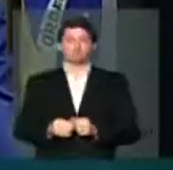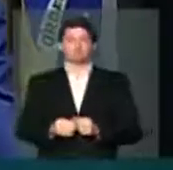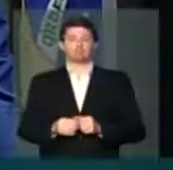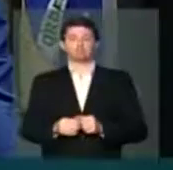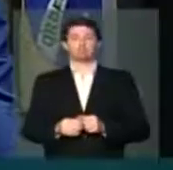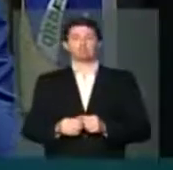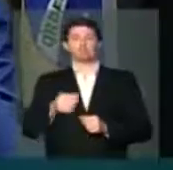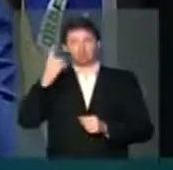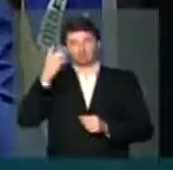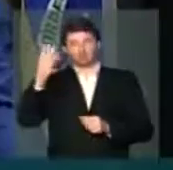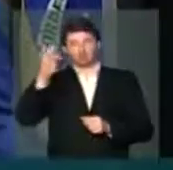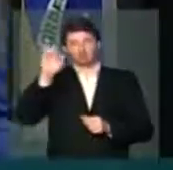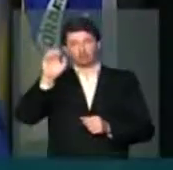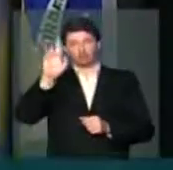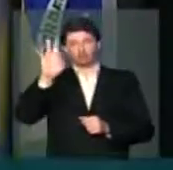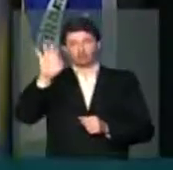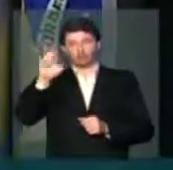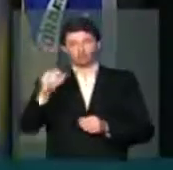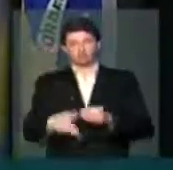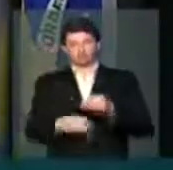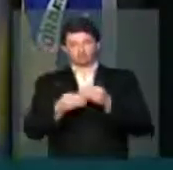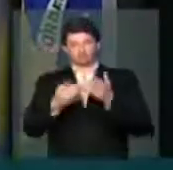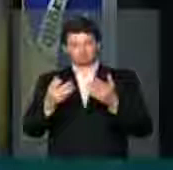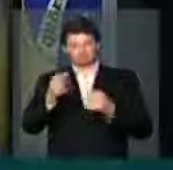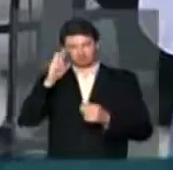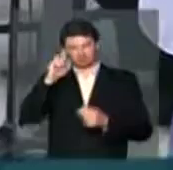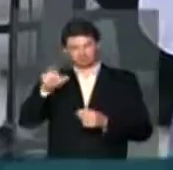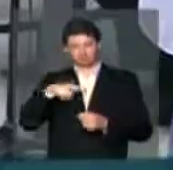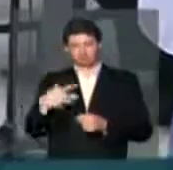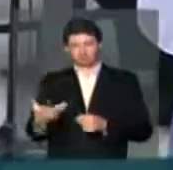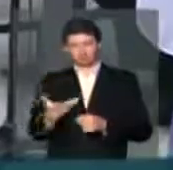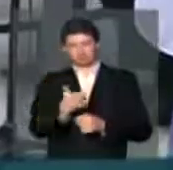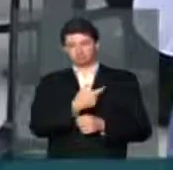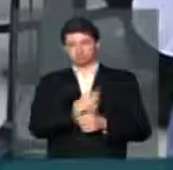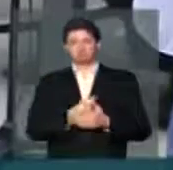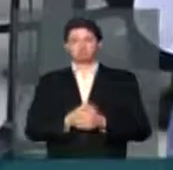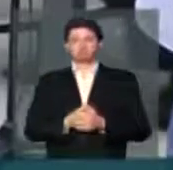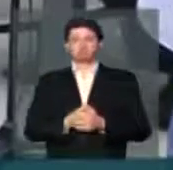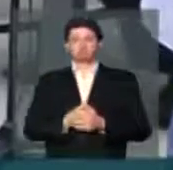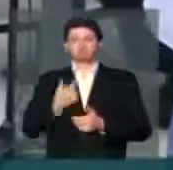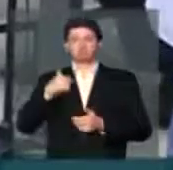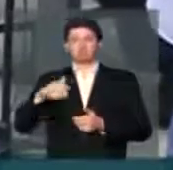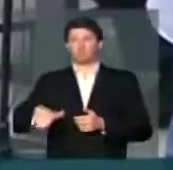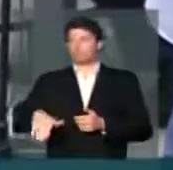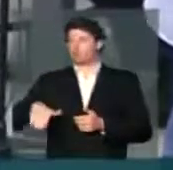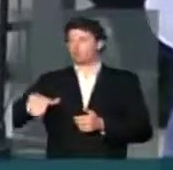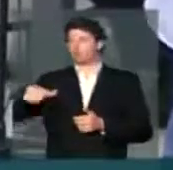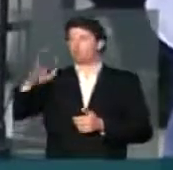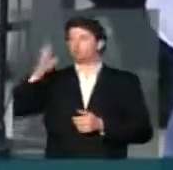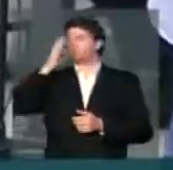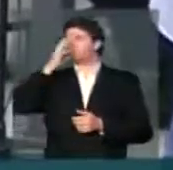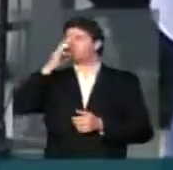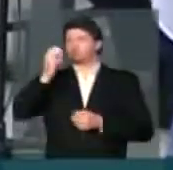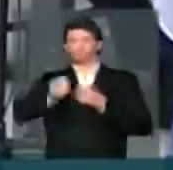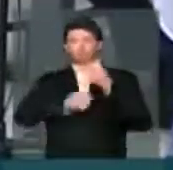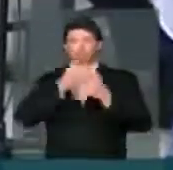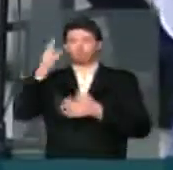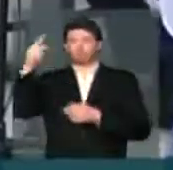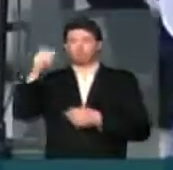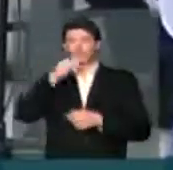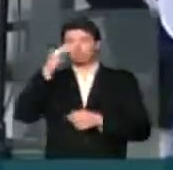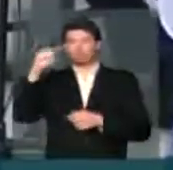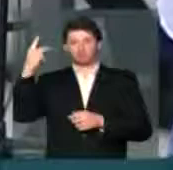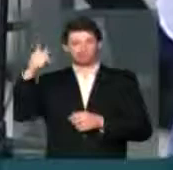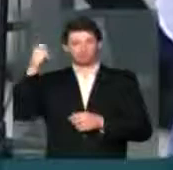prazer partilhar a Vossa Excelência, que é uma figura com a qual eu cresci assistindo seus discursos, seus